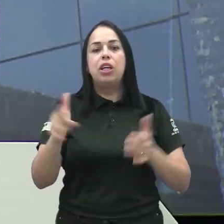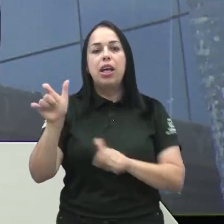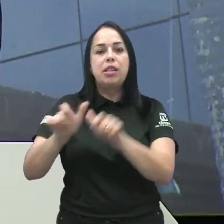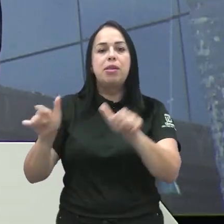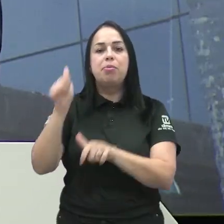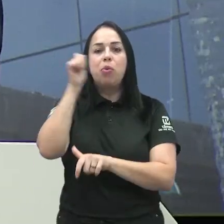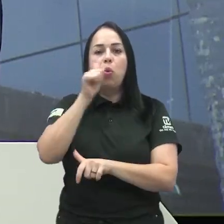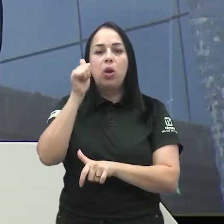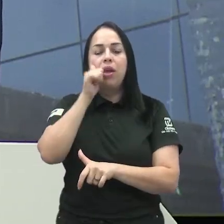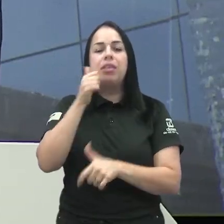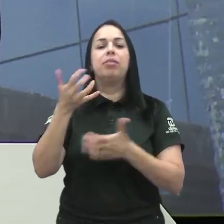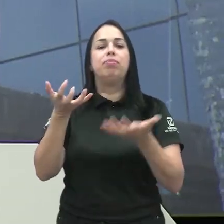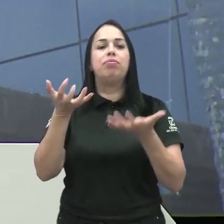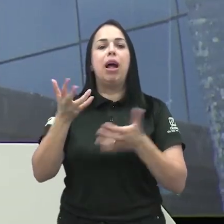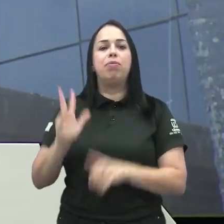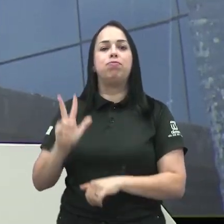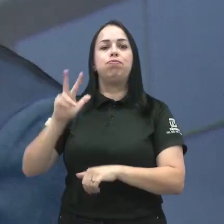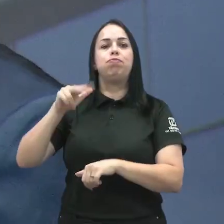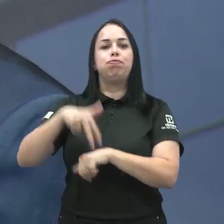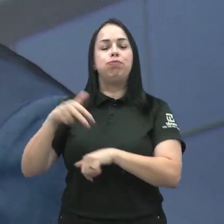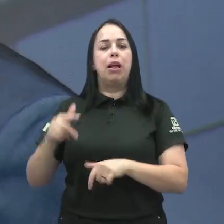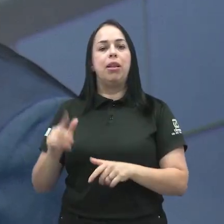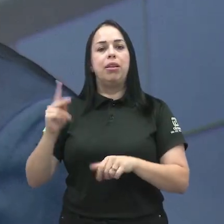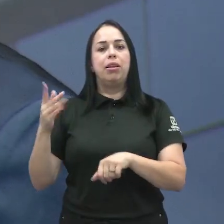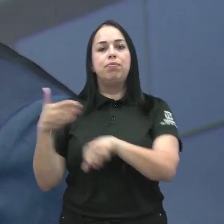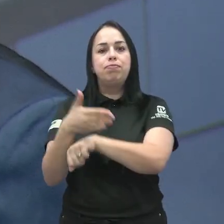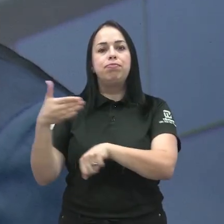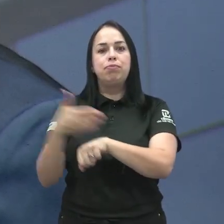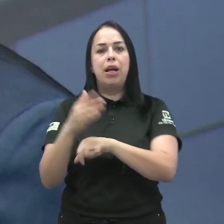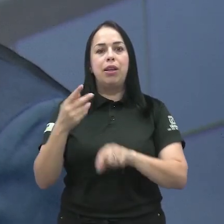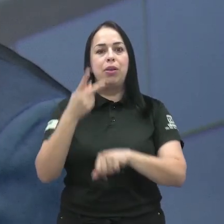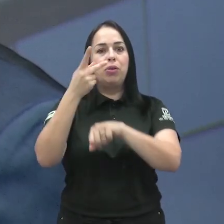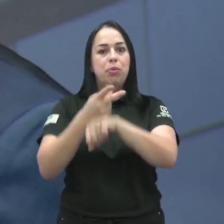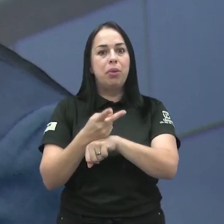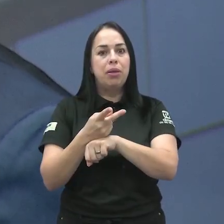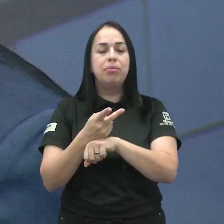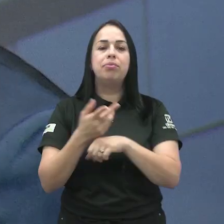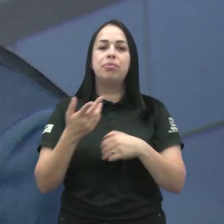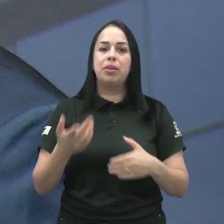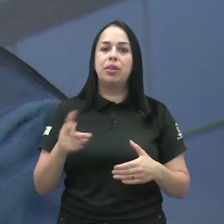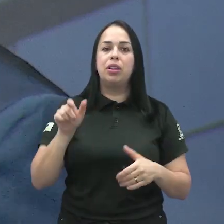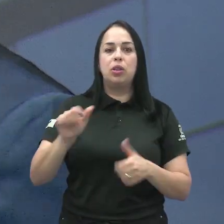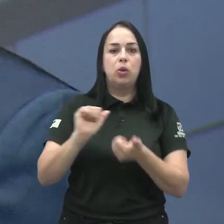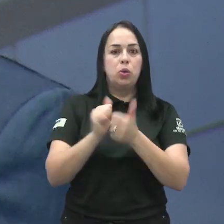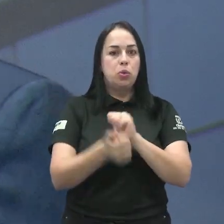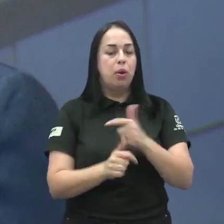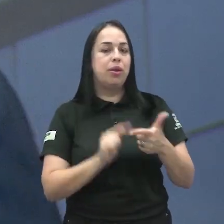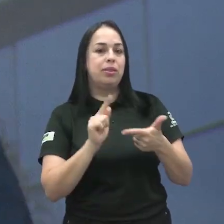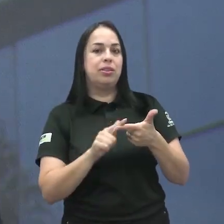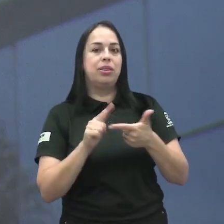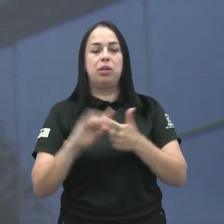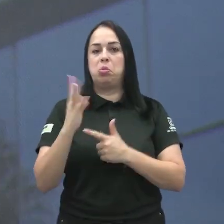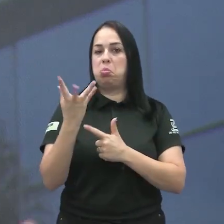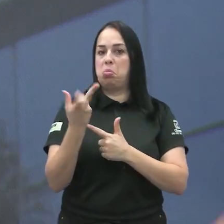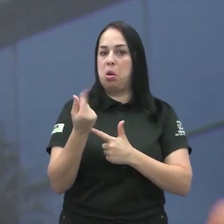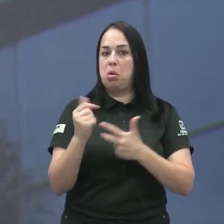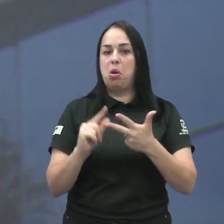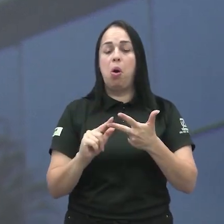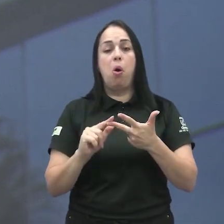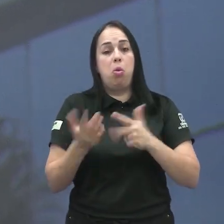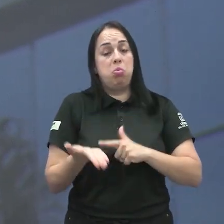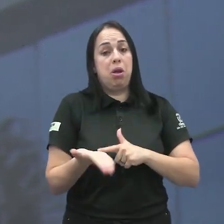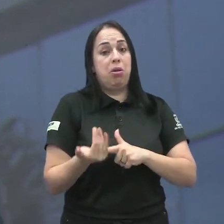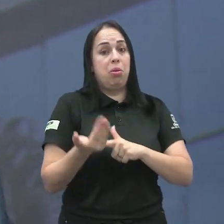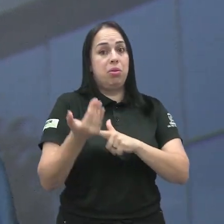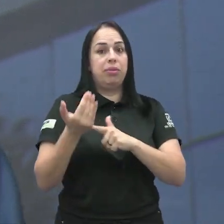que mais mulheres marquem presença nas competições realizadas no município, sejam elas esportivas, artísticas